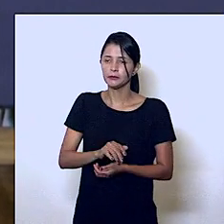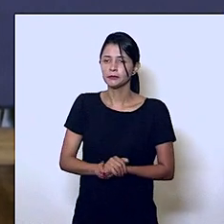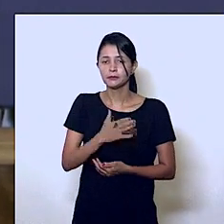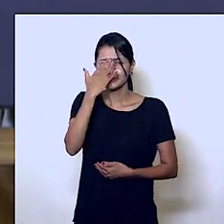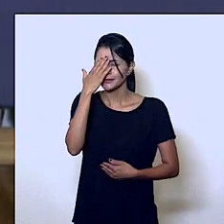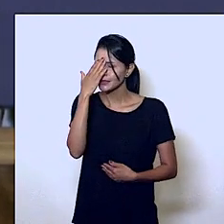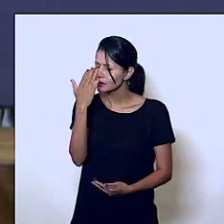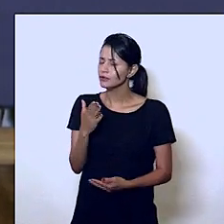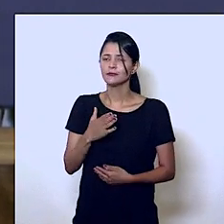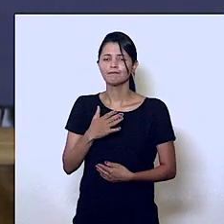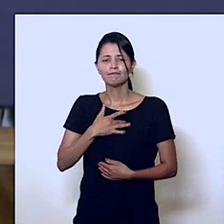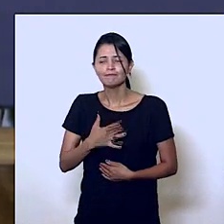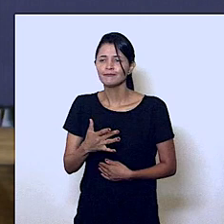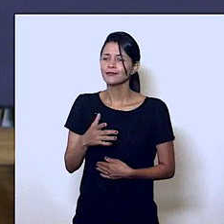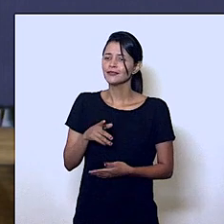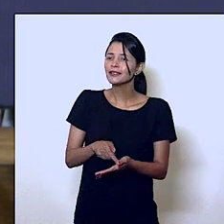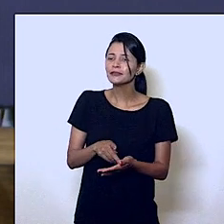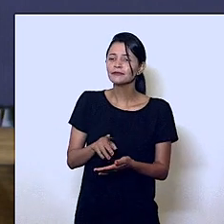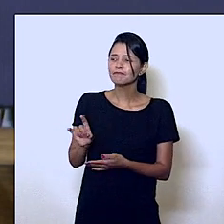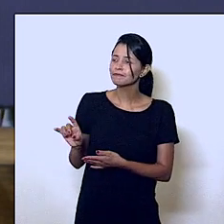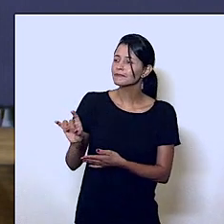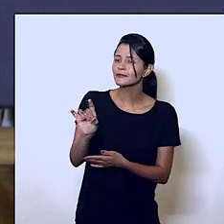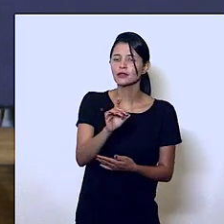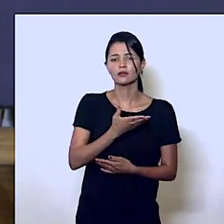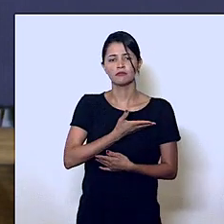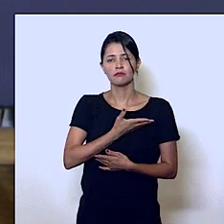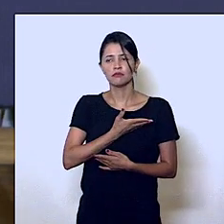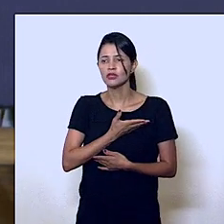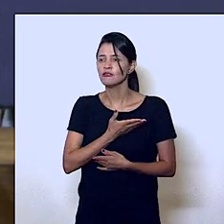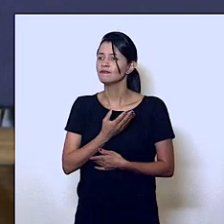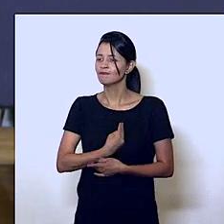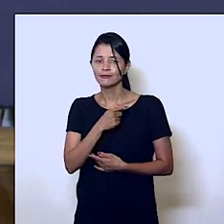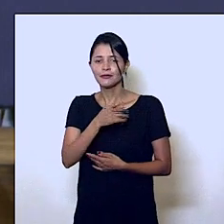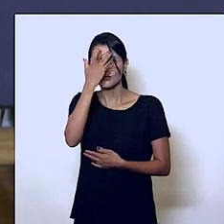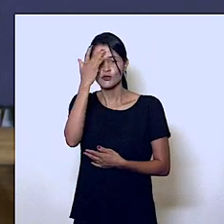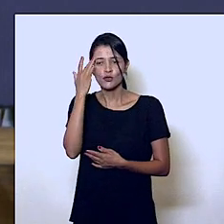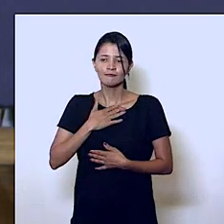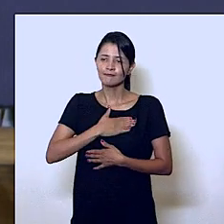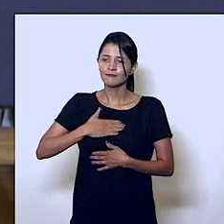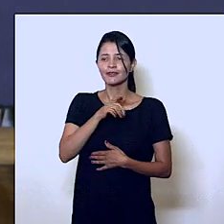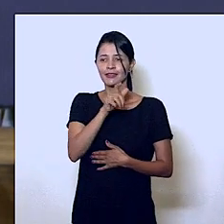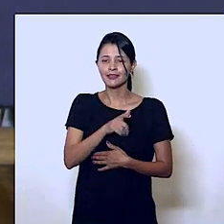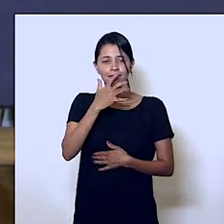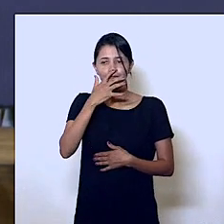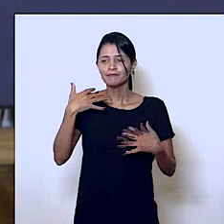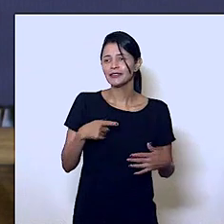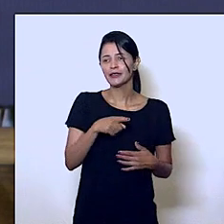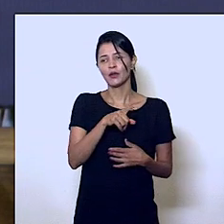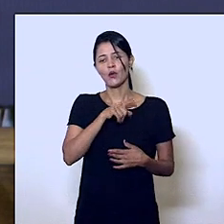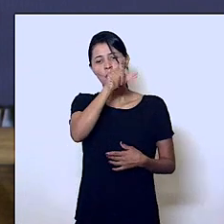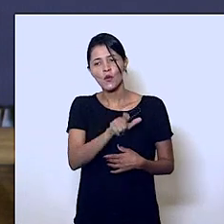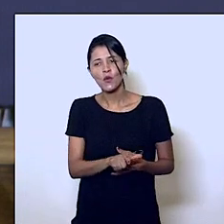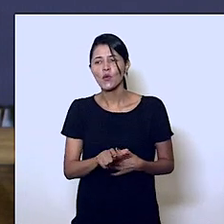cada um dos colegas, amigos e admiradores do embaixador Paulo Tasso Flecha de Lima, que aceitaram o